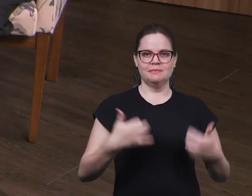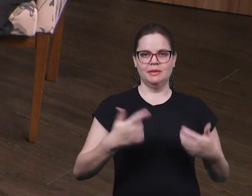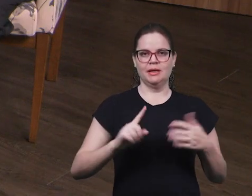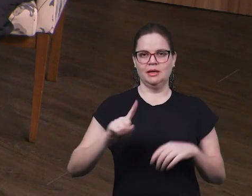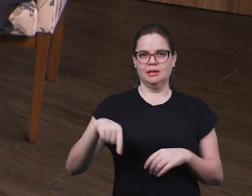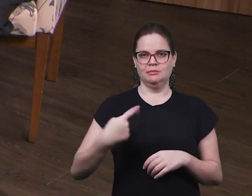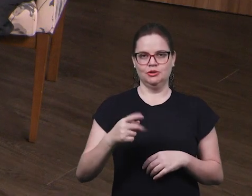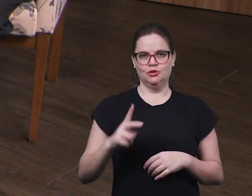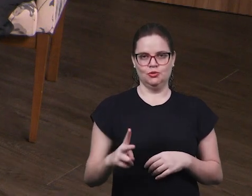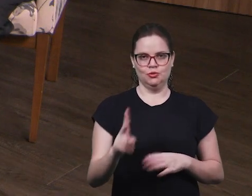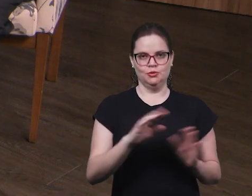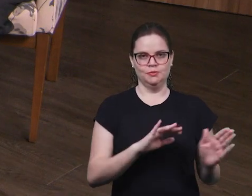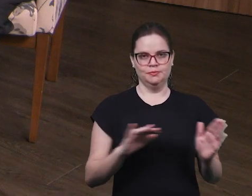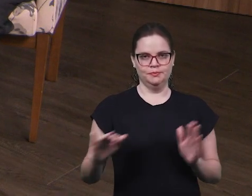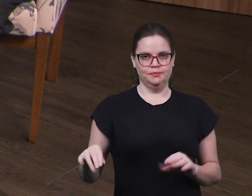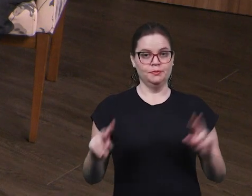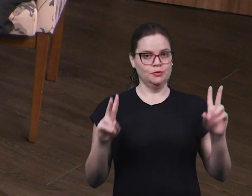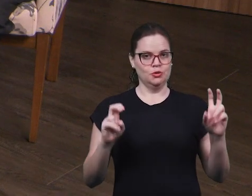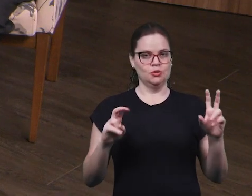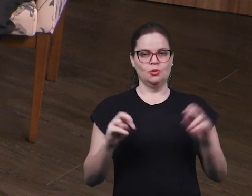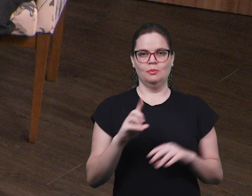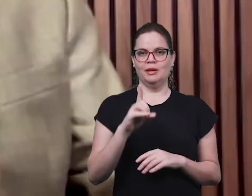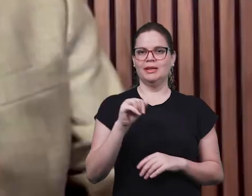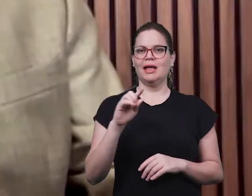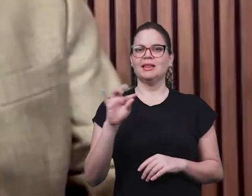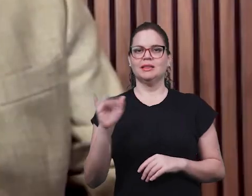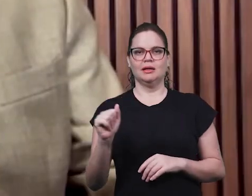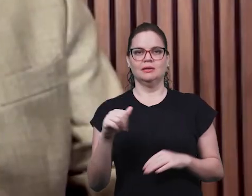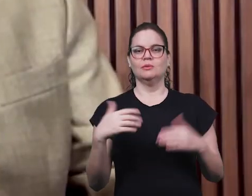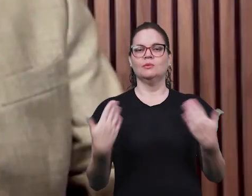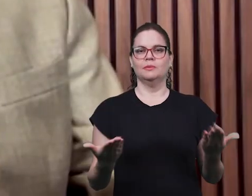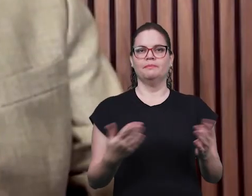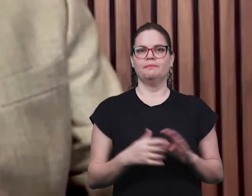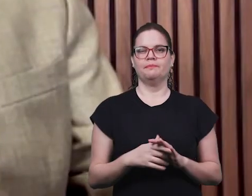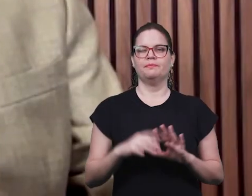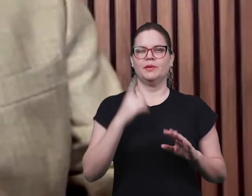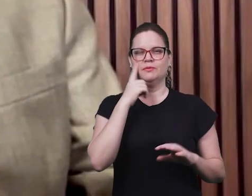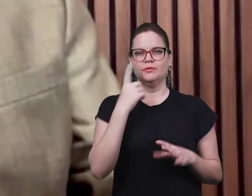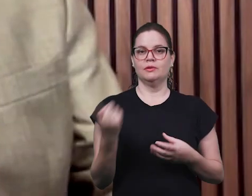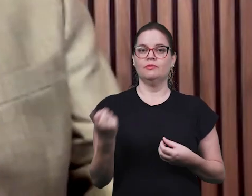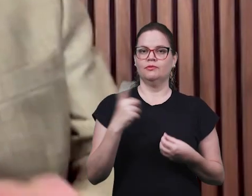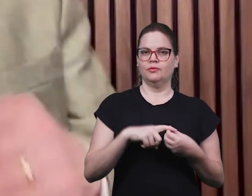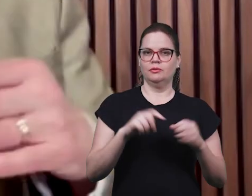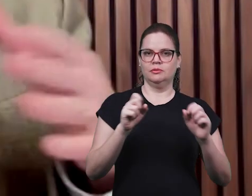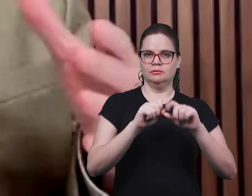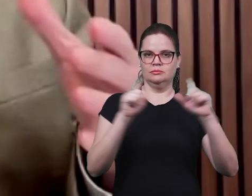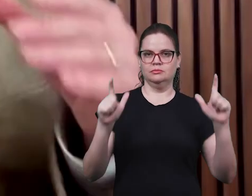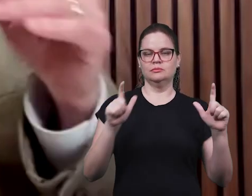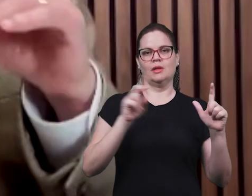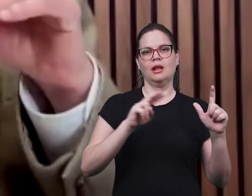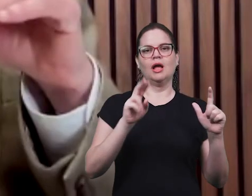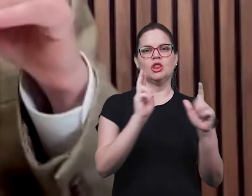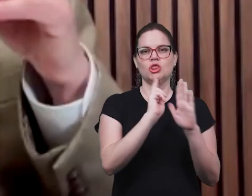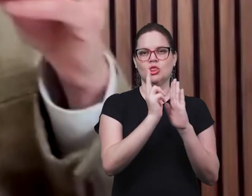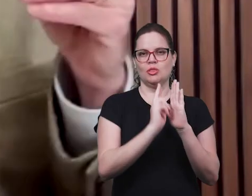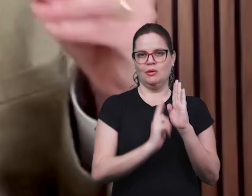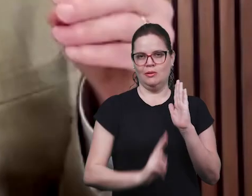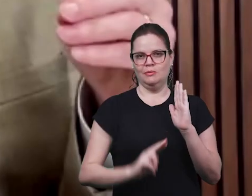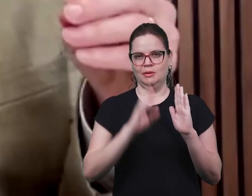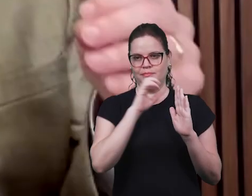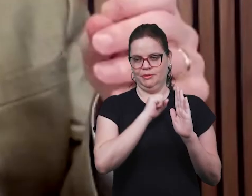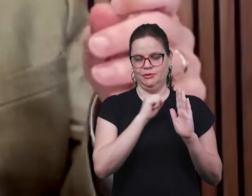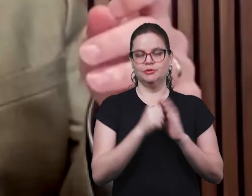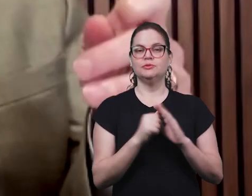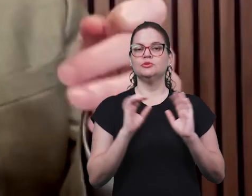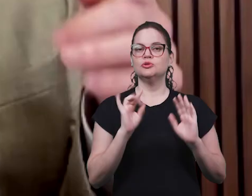continuar. Tá bem, pastor Antônio Carlos. Só voltando um pouquinho naquela tela que você falou, os nomes, só para